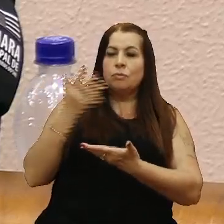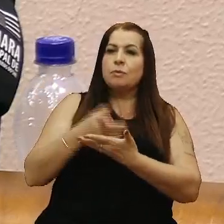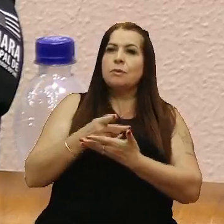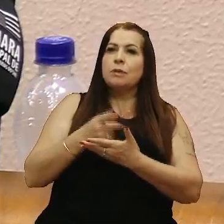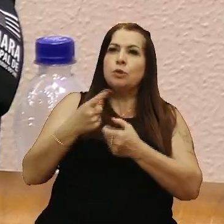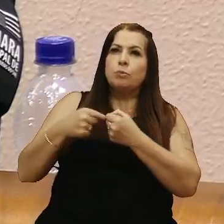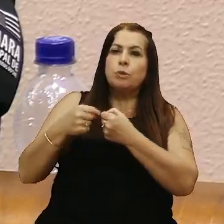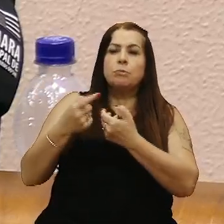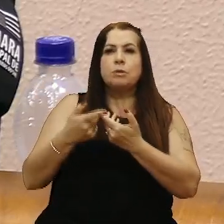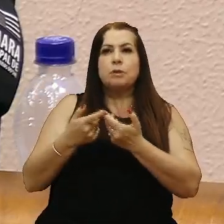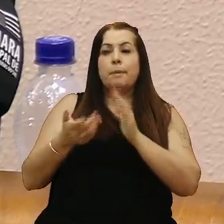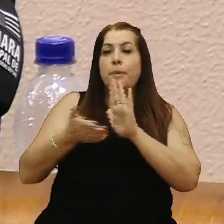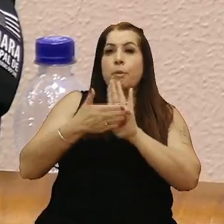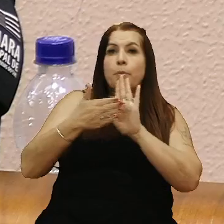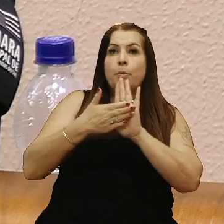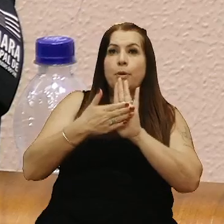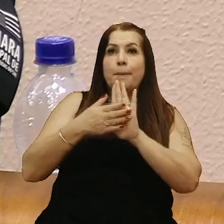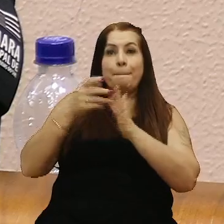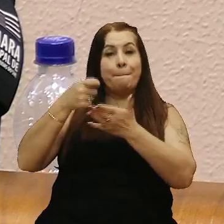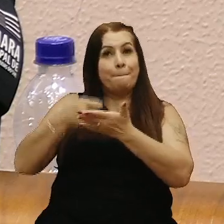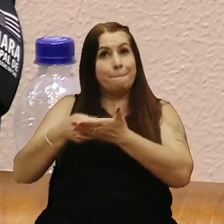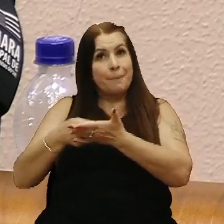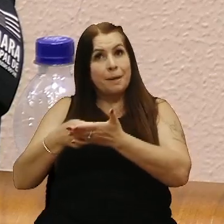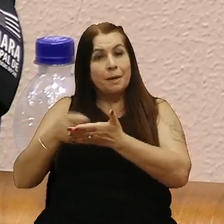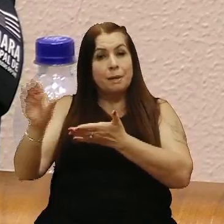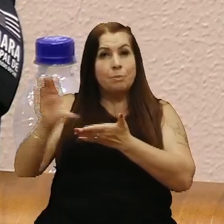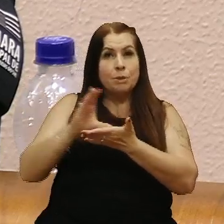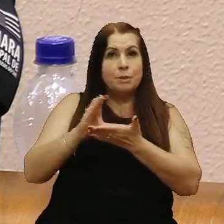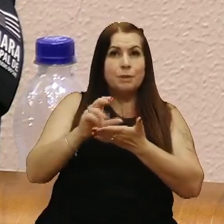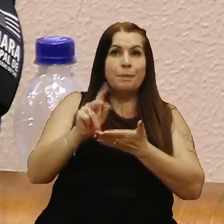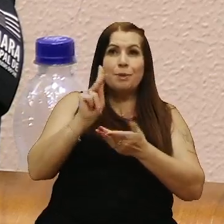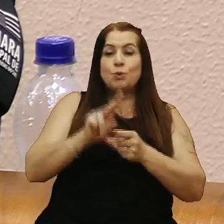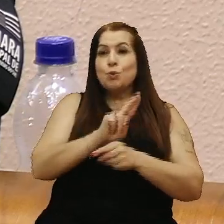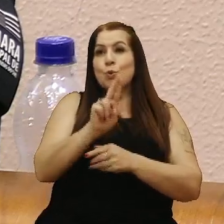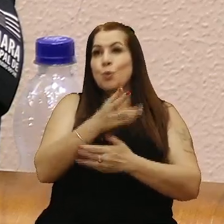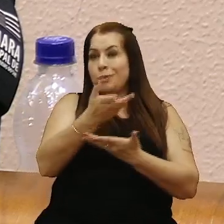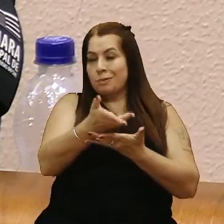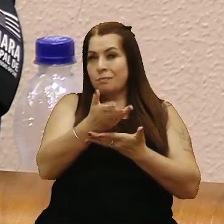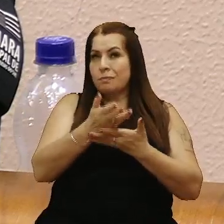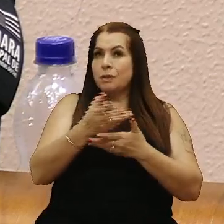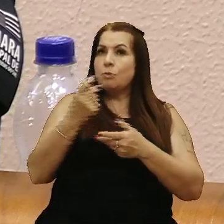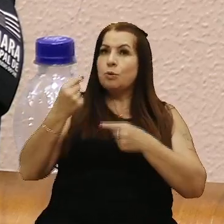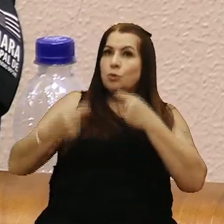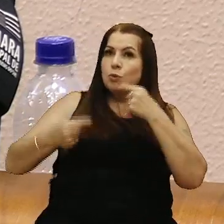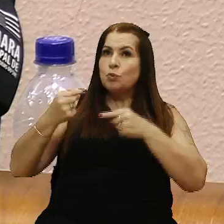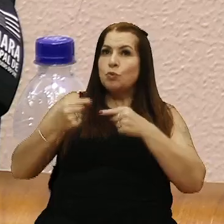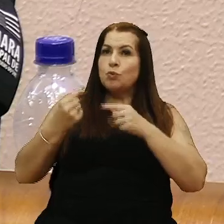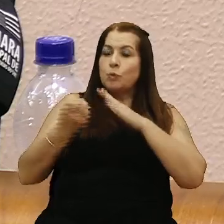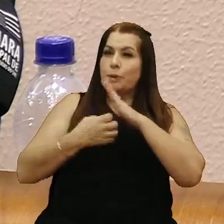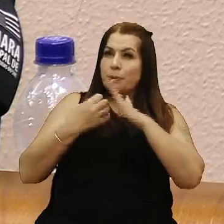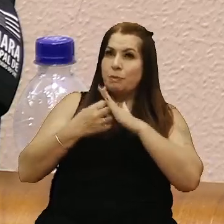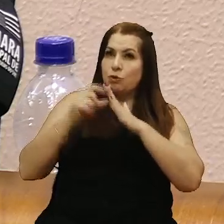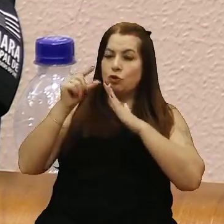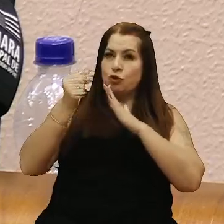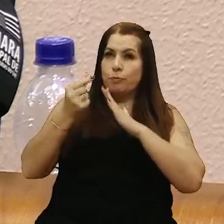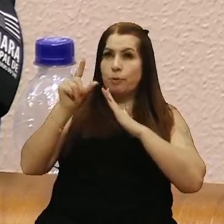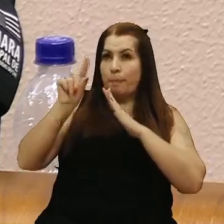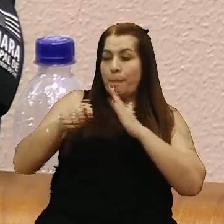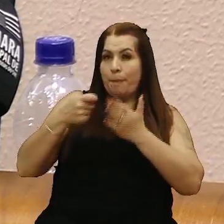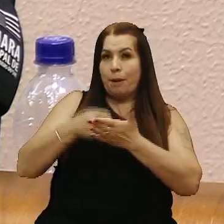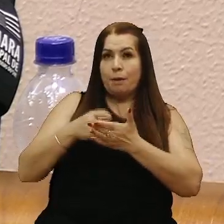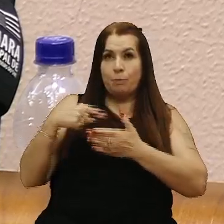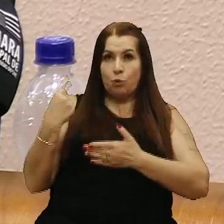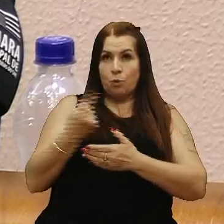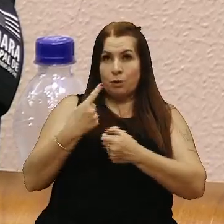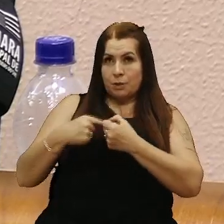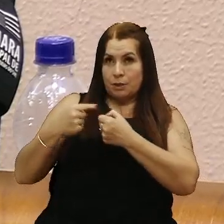município propõe subsidiar e que é repassado para o usuário. Então, se nós podemos discutir com a empresa e diminuir o valor da passagem, isso é bom para a